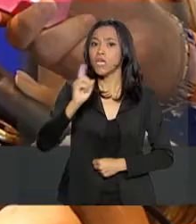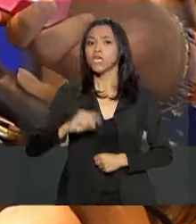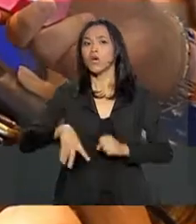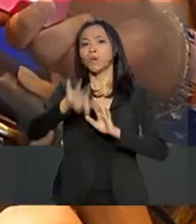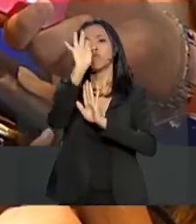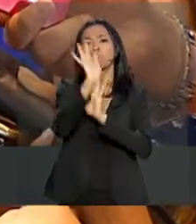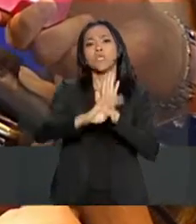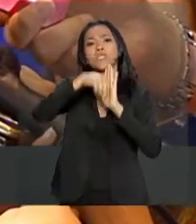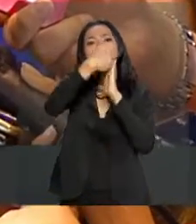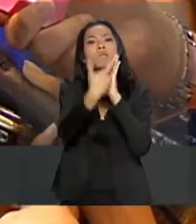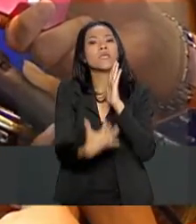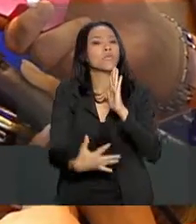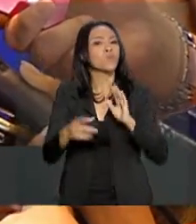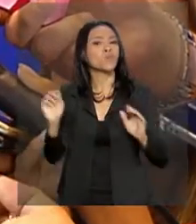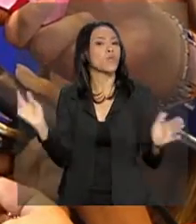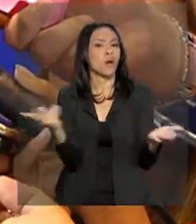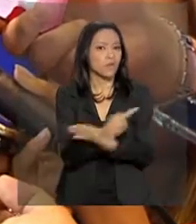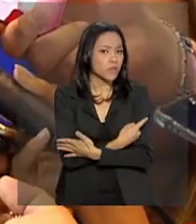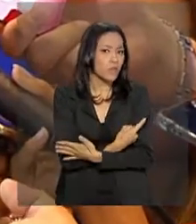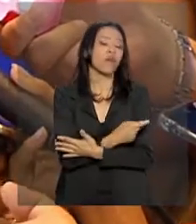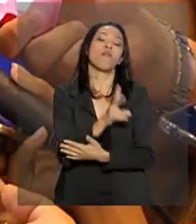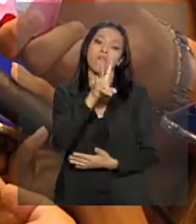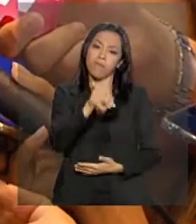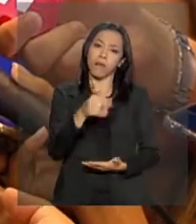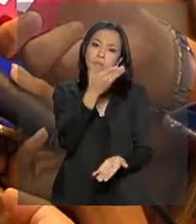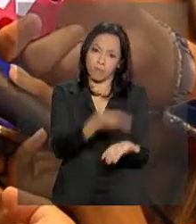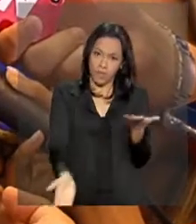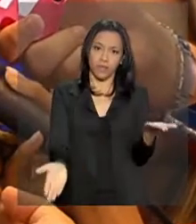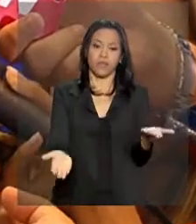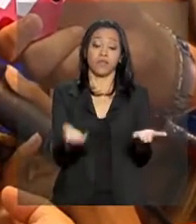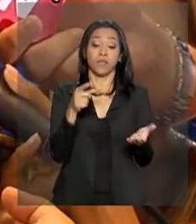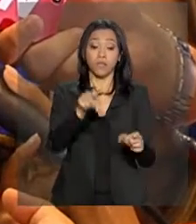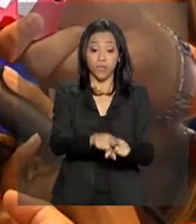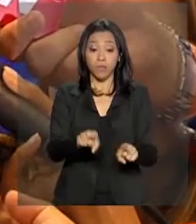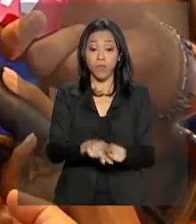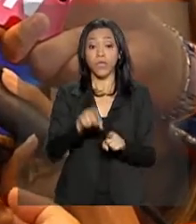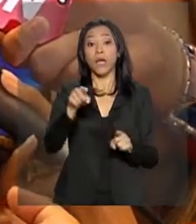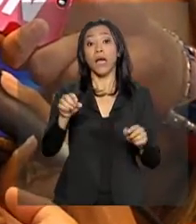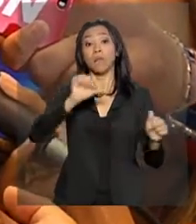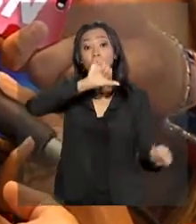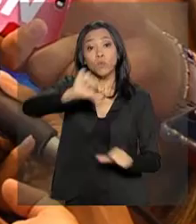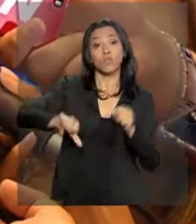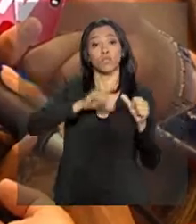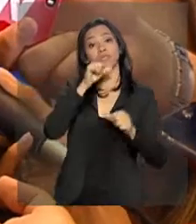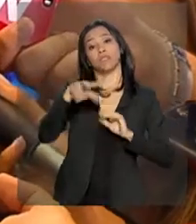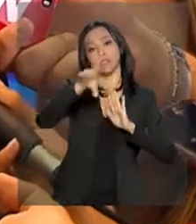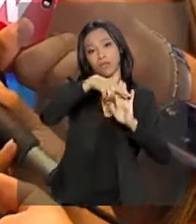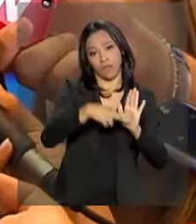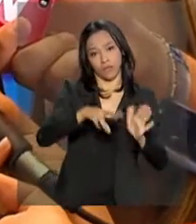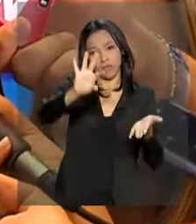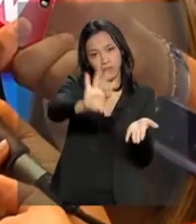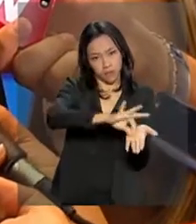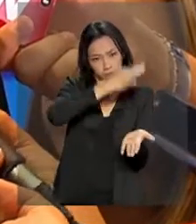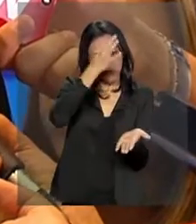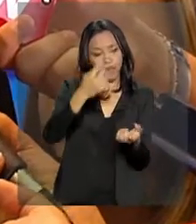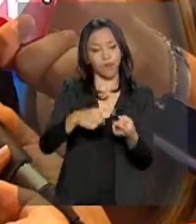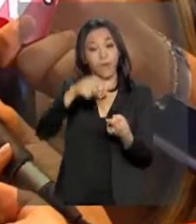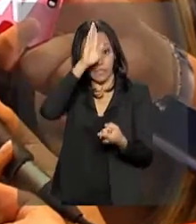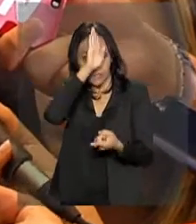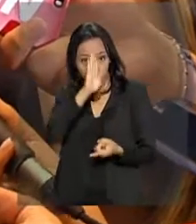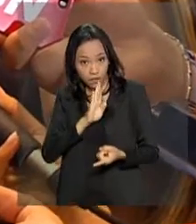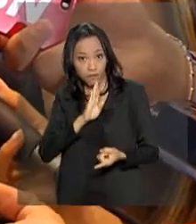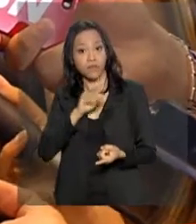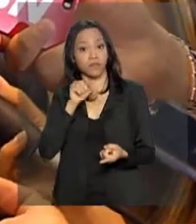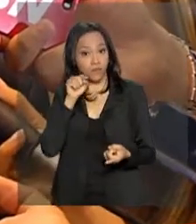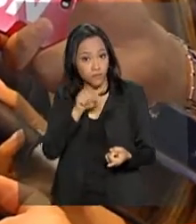no futuro, ela é importante. A mudança no processo também da inscrição com a gratuidade em